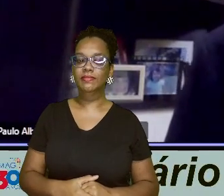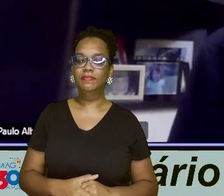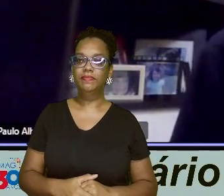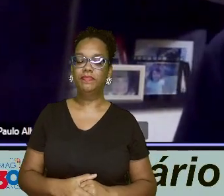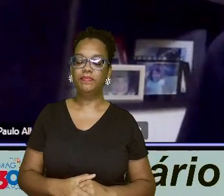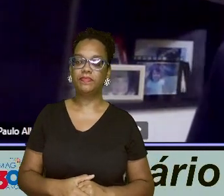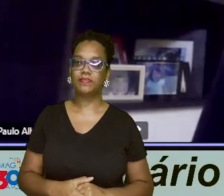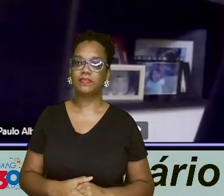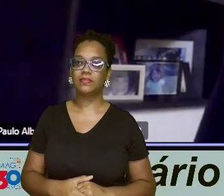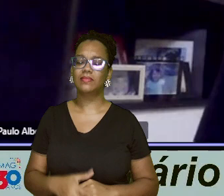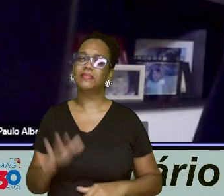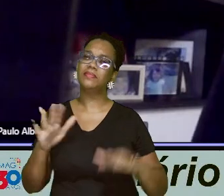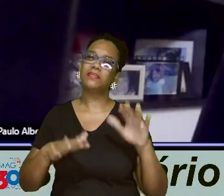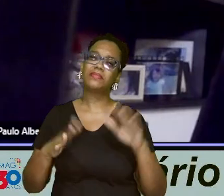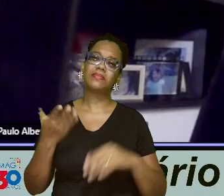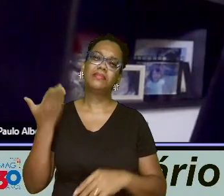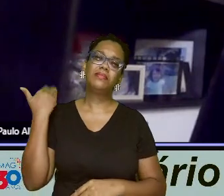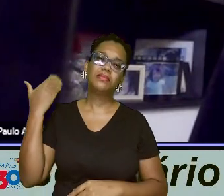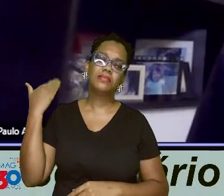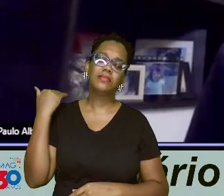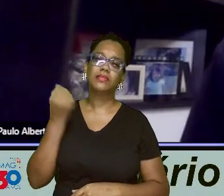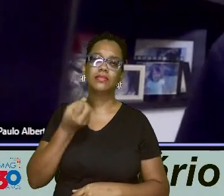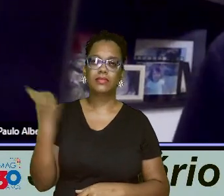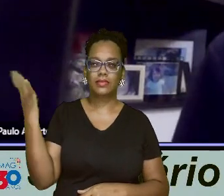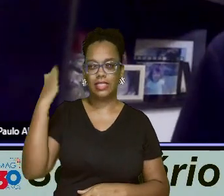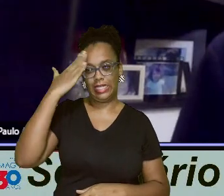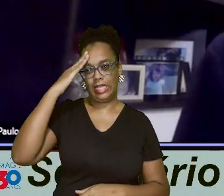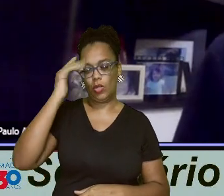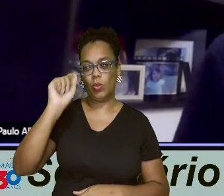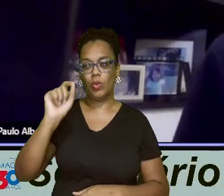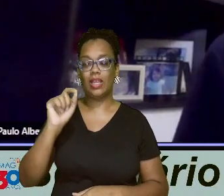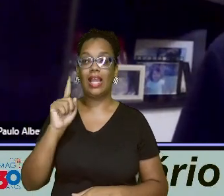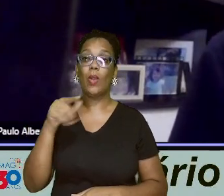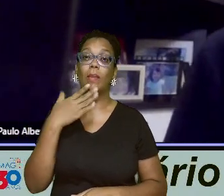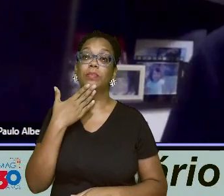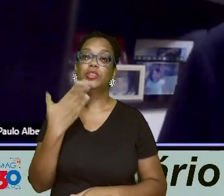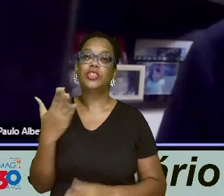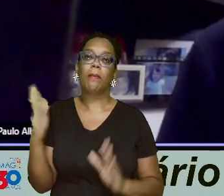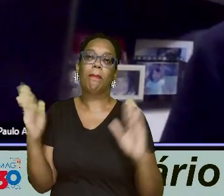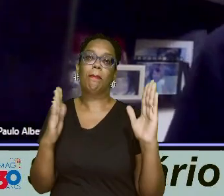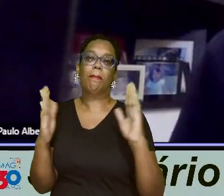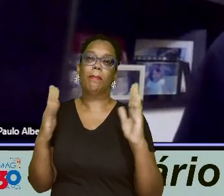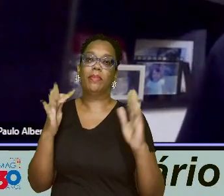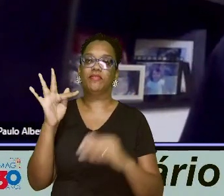no passado, muitos entendiam que um mero pedido de prazo da fazenda poderia